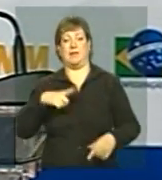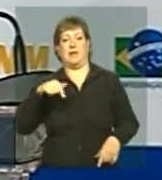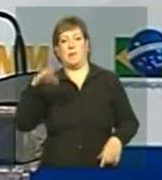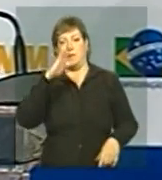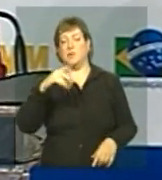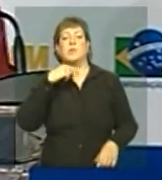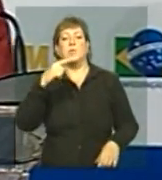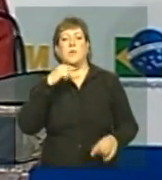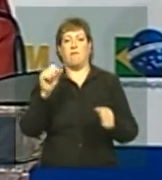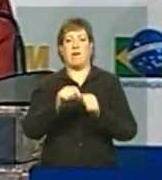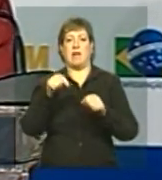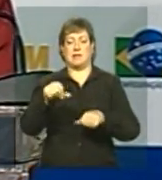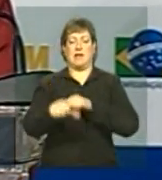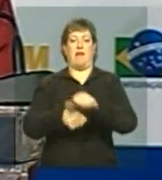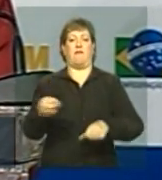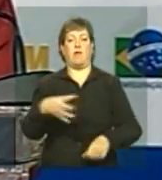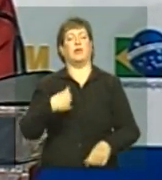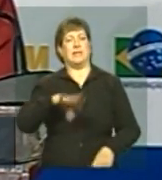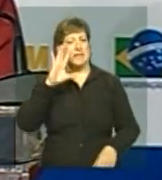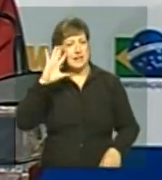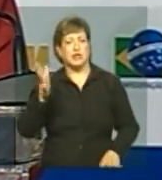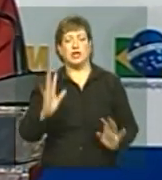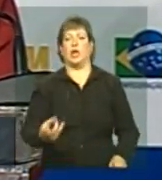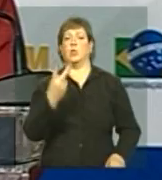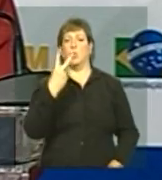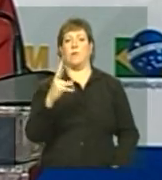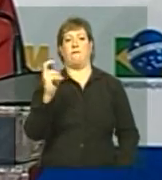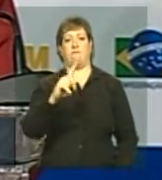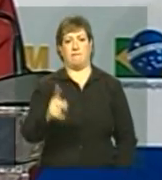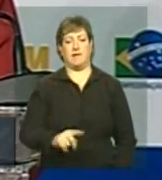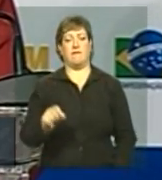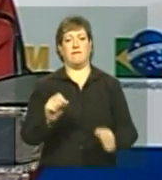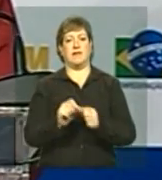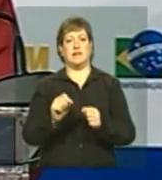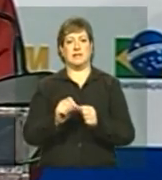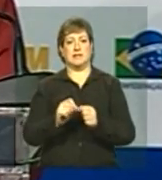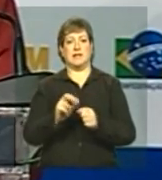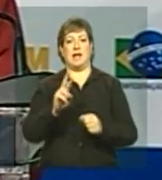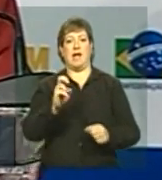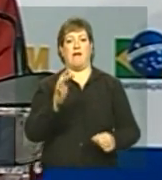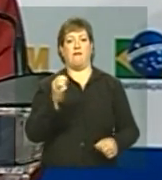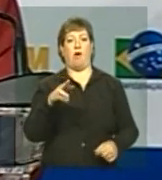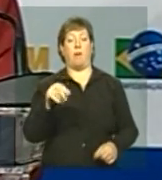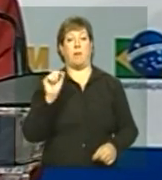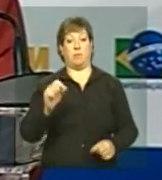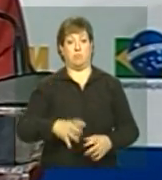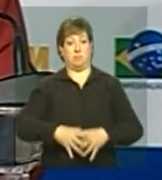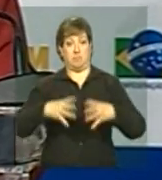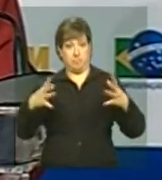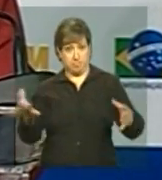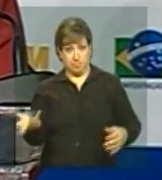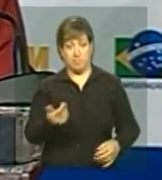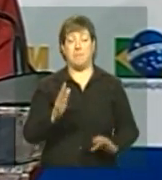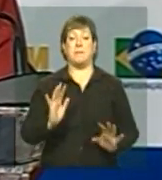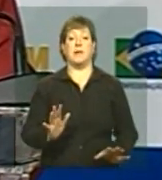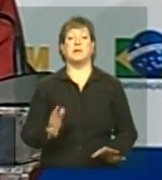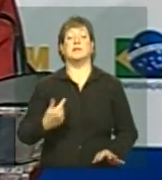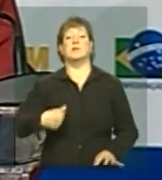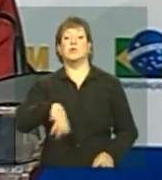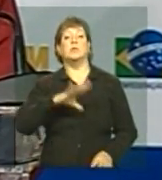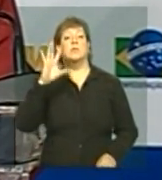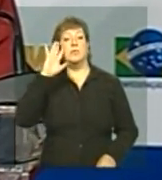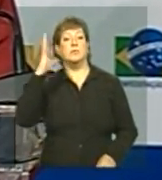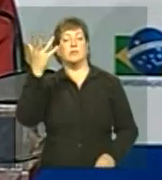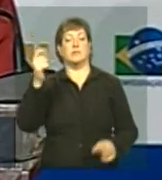tributária, nós já tentamos duas vezes fazer uma reforma de maior fôlego, e nós